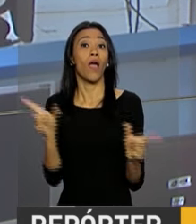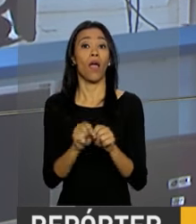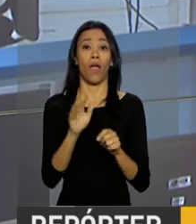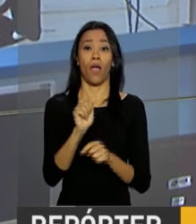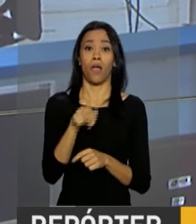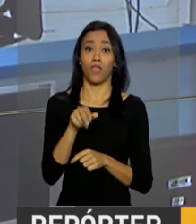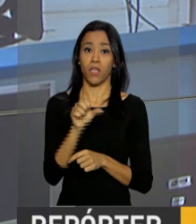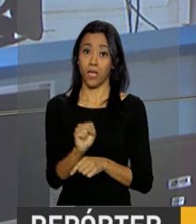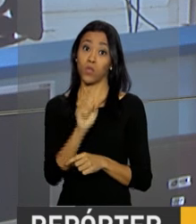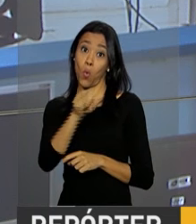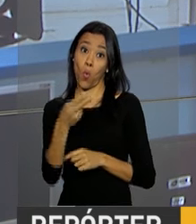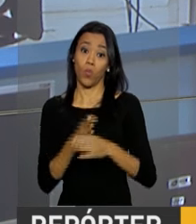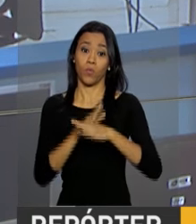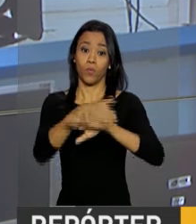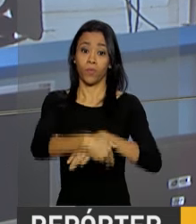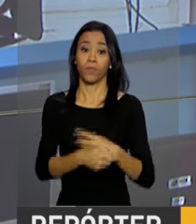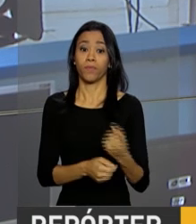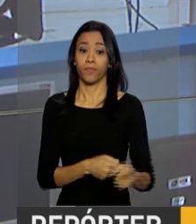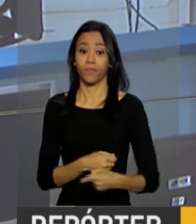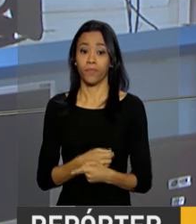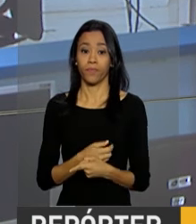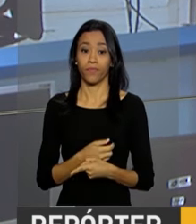portal